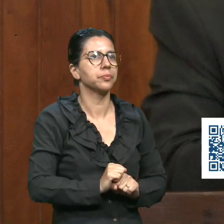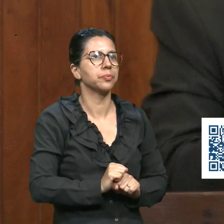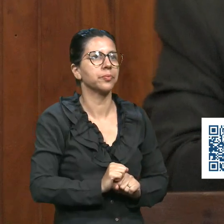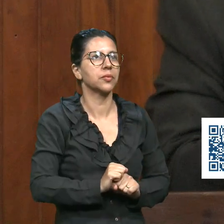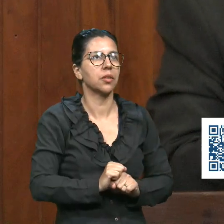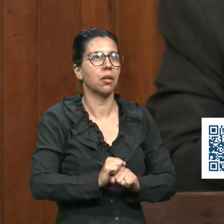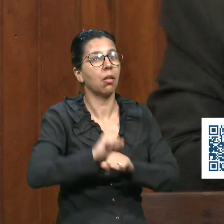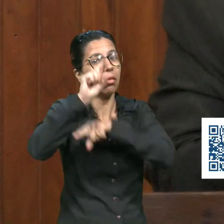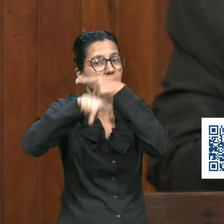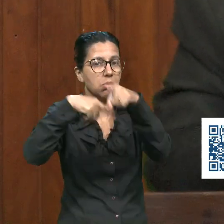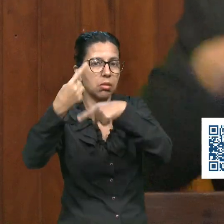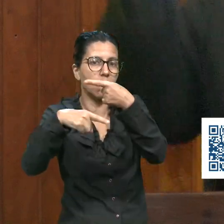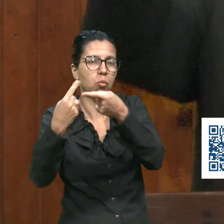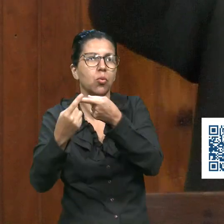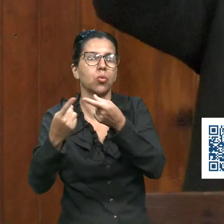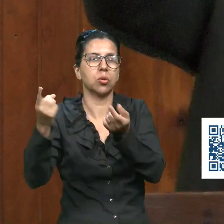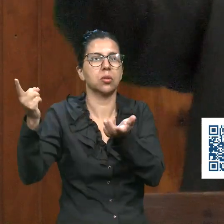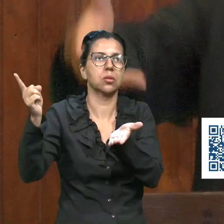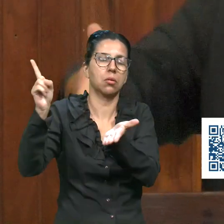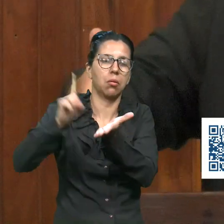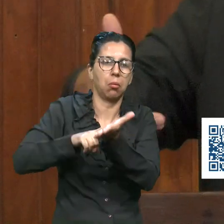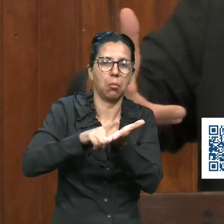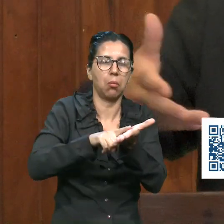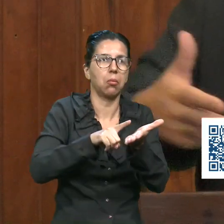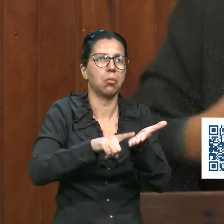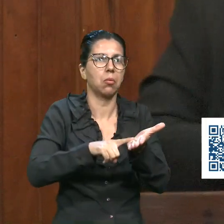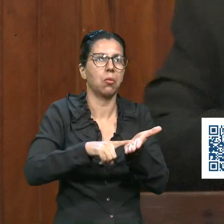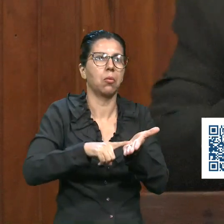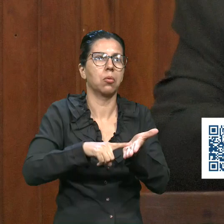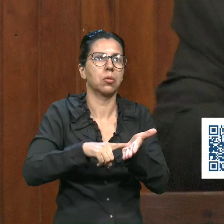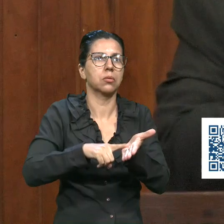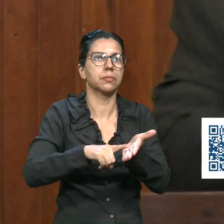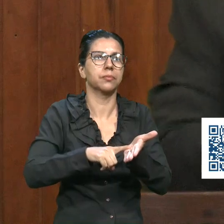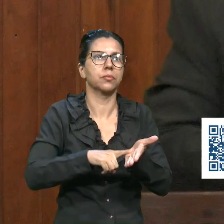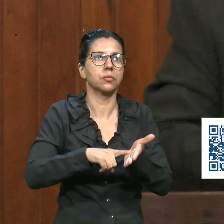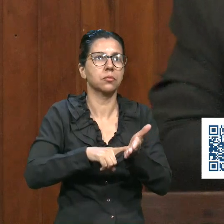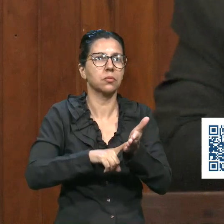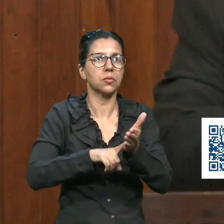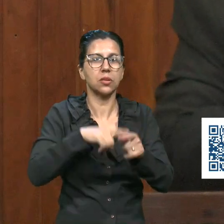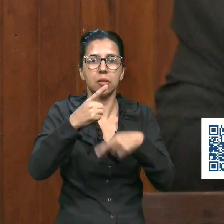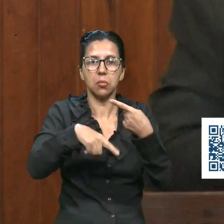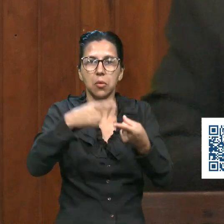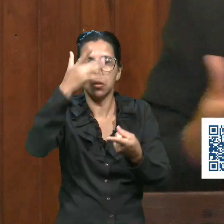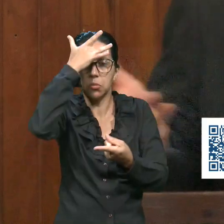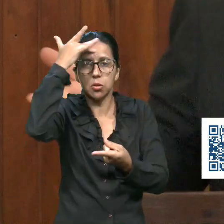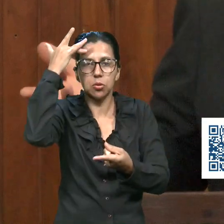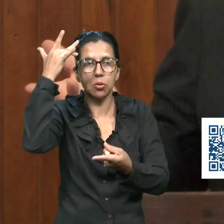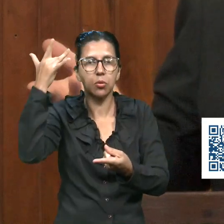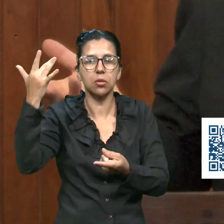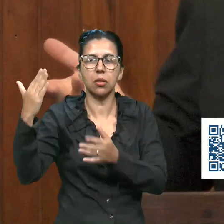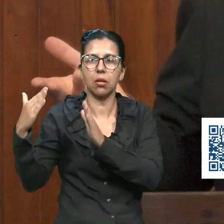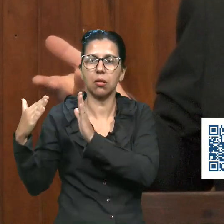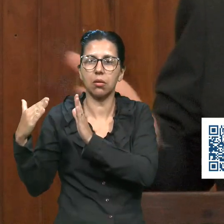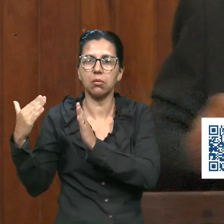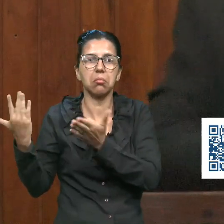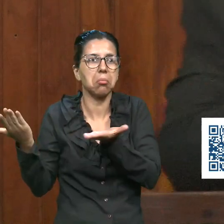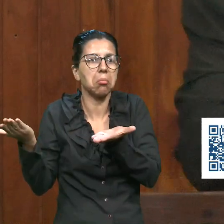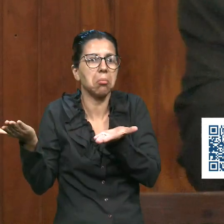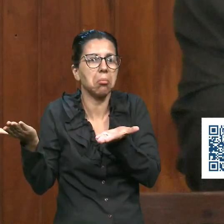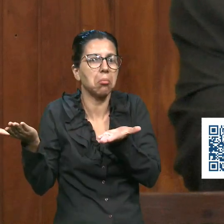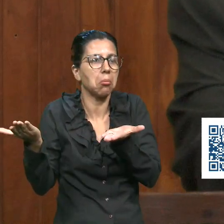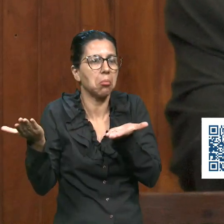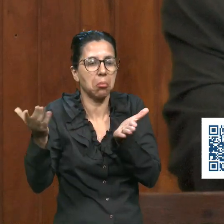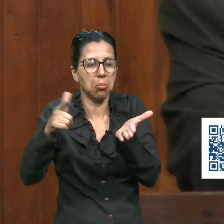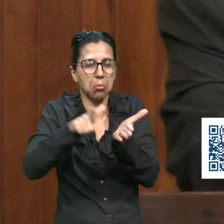foi realizada essa força-tarefa, esse cadastro social, e após, os moradores estão sem saber o que foi feito